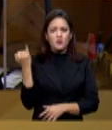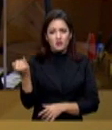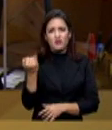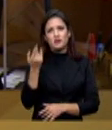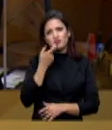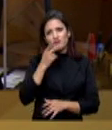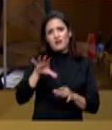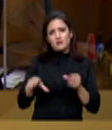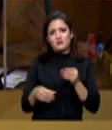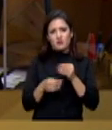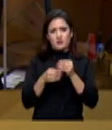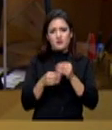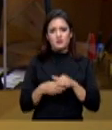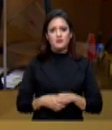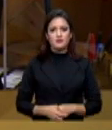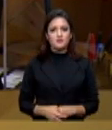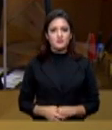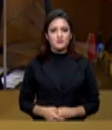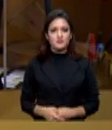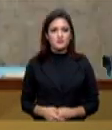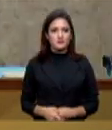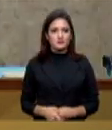bem trazer que